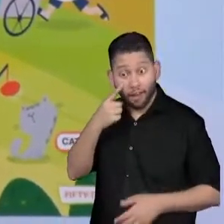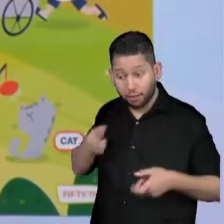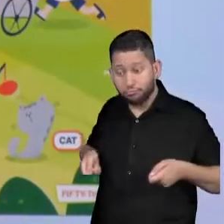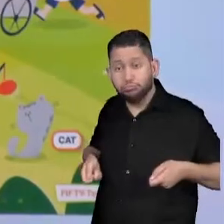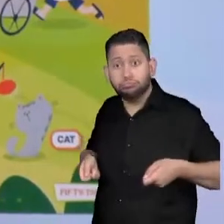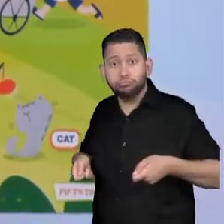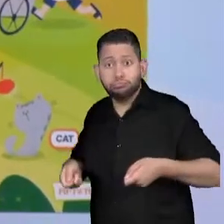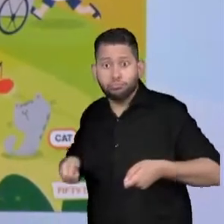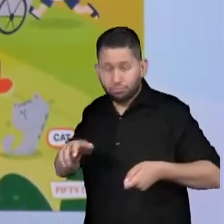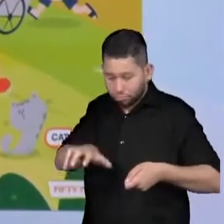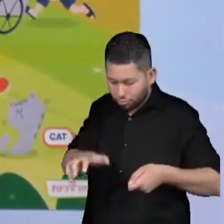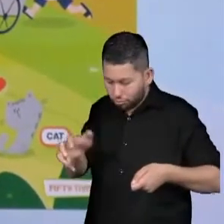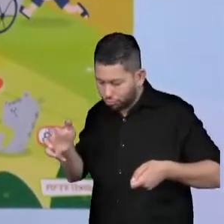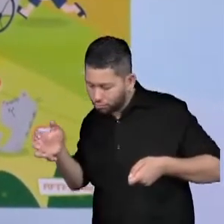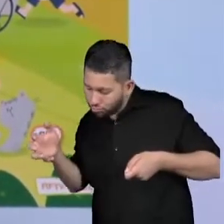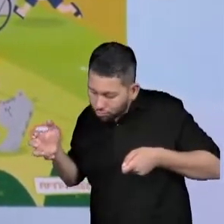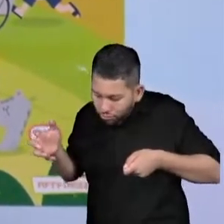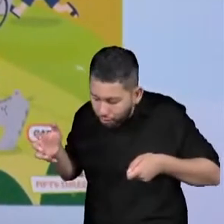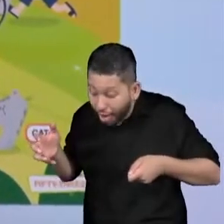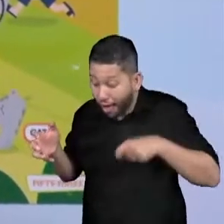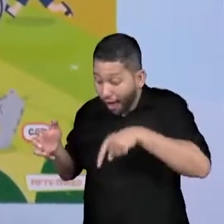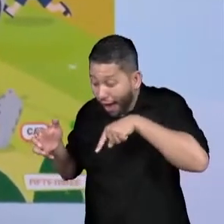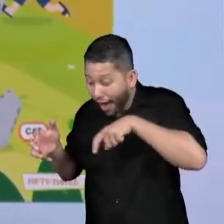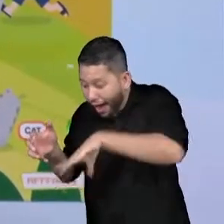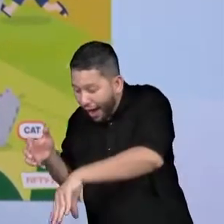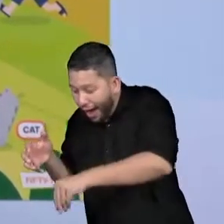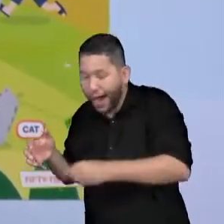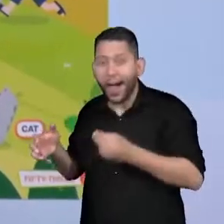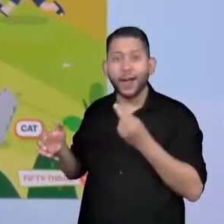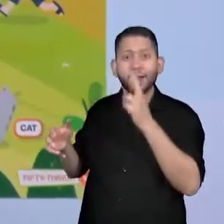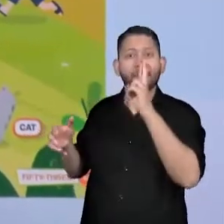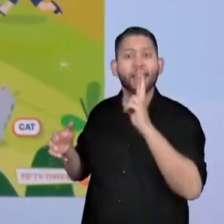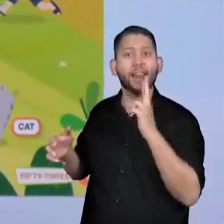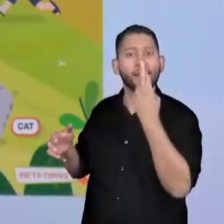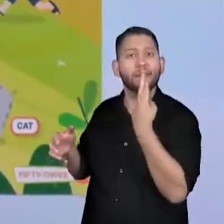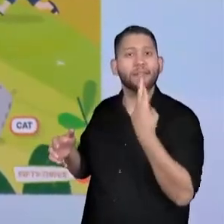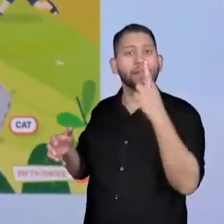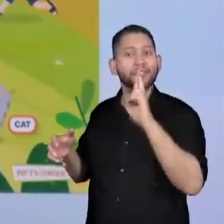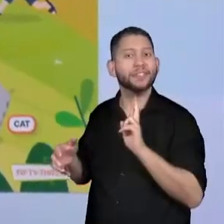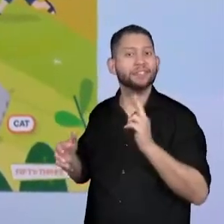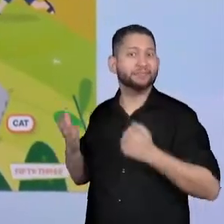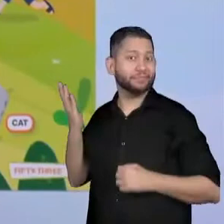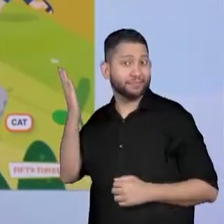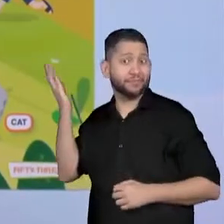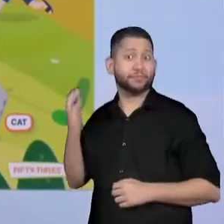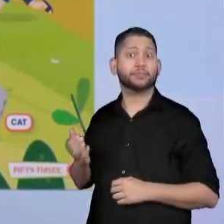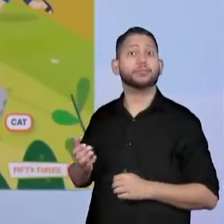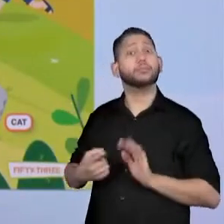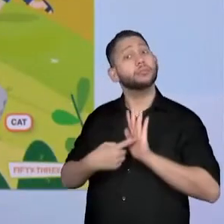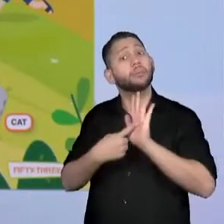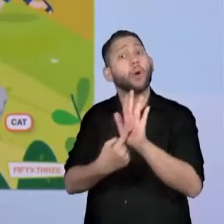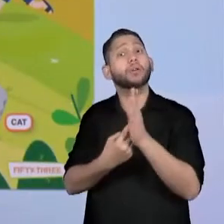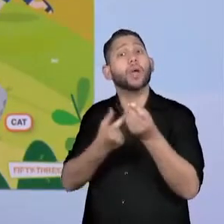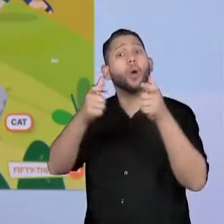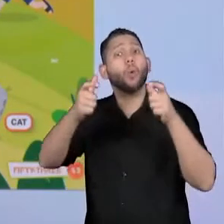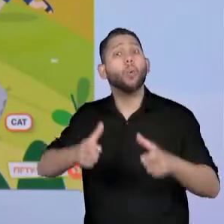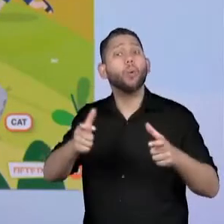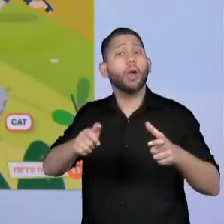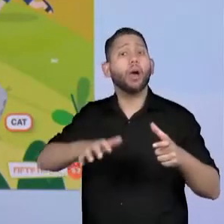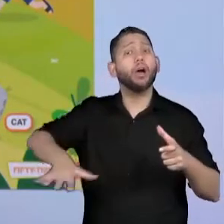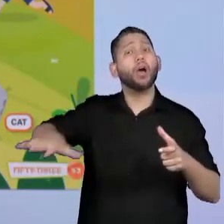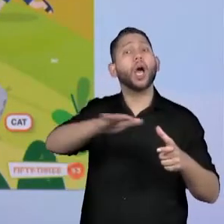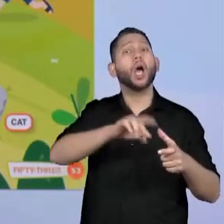essas coisas que a gente vai aprendendo aqui nessa unidade que a gente vai falar sobre o parque, ok?